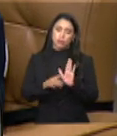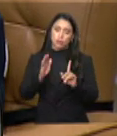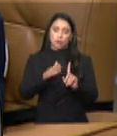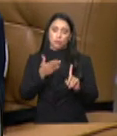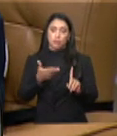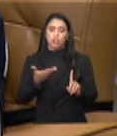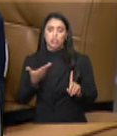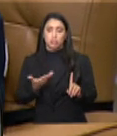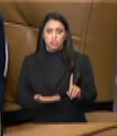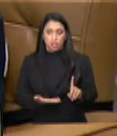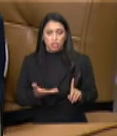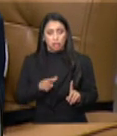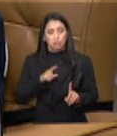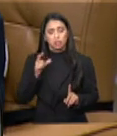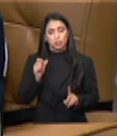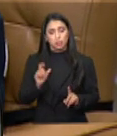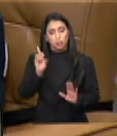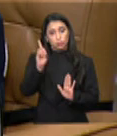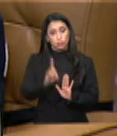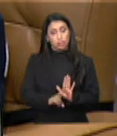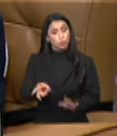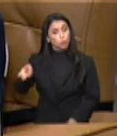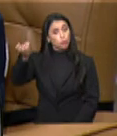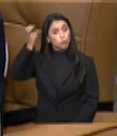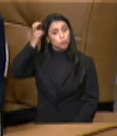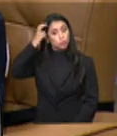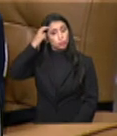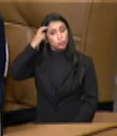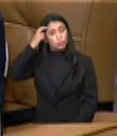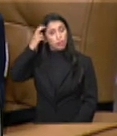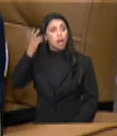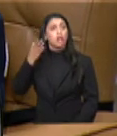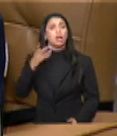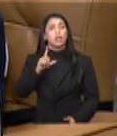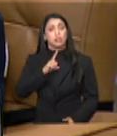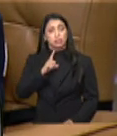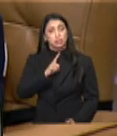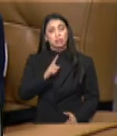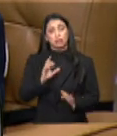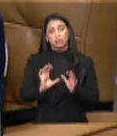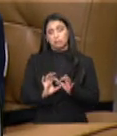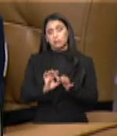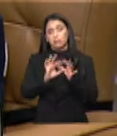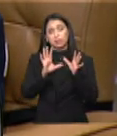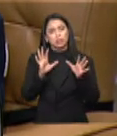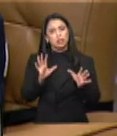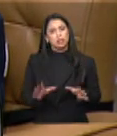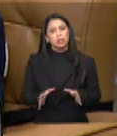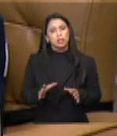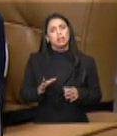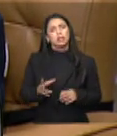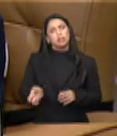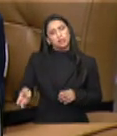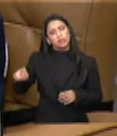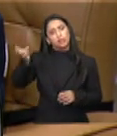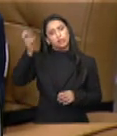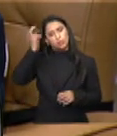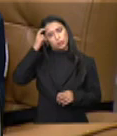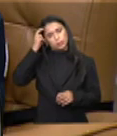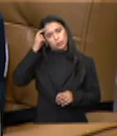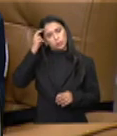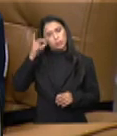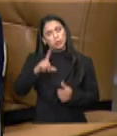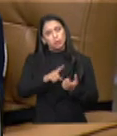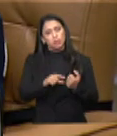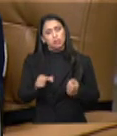homenageia o direito à cultura, o acesso aos bens culturais, que se encontra também consignado